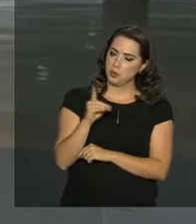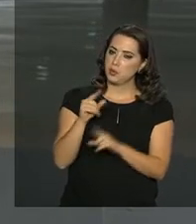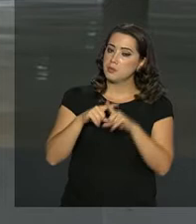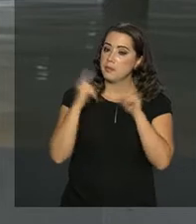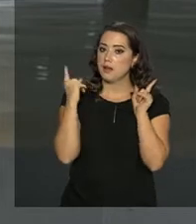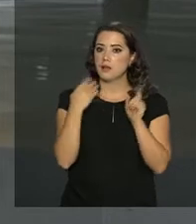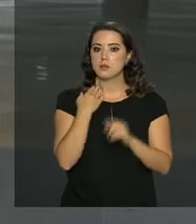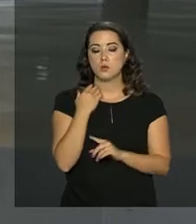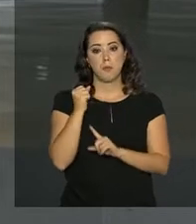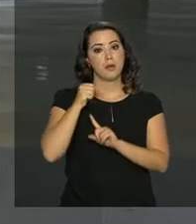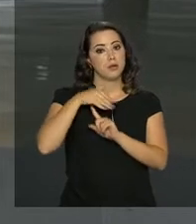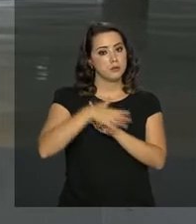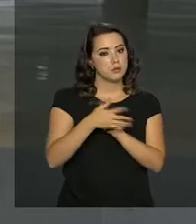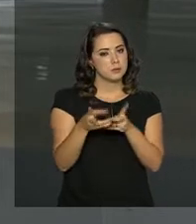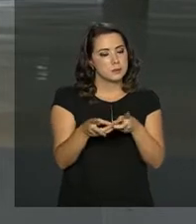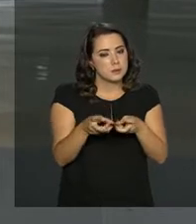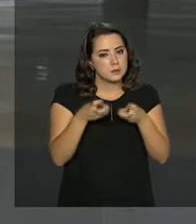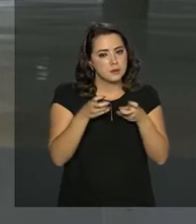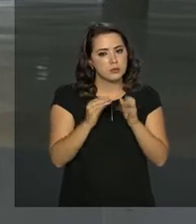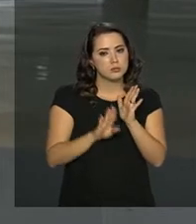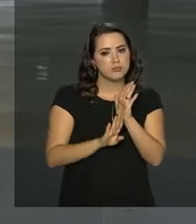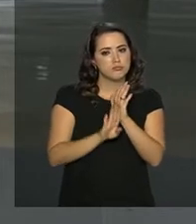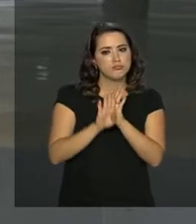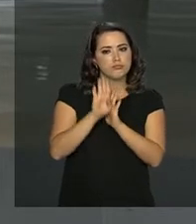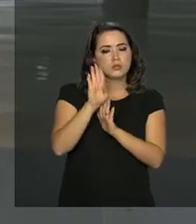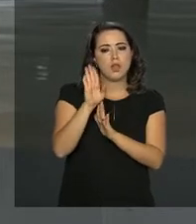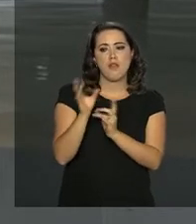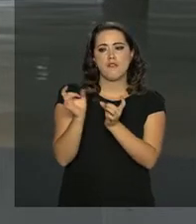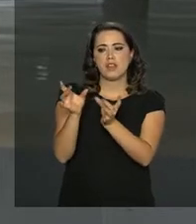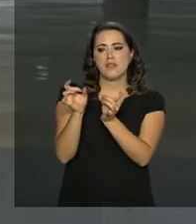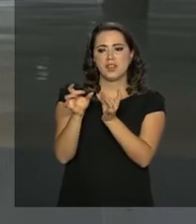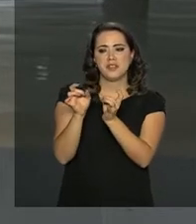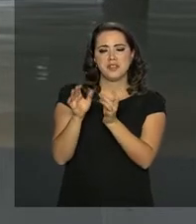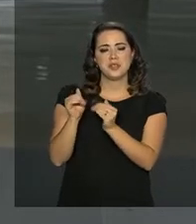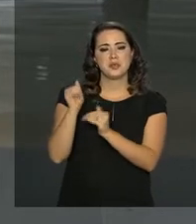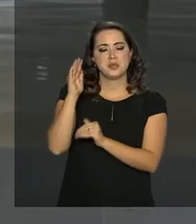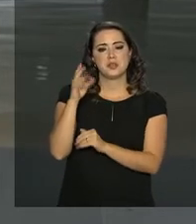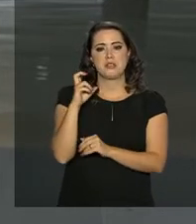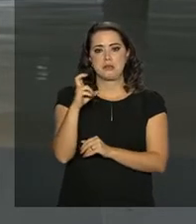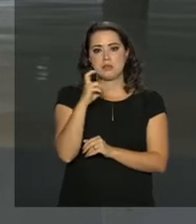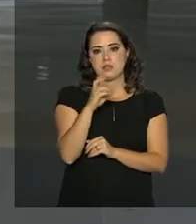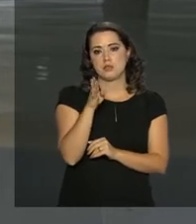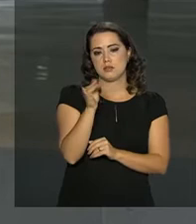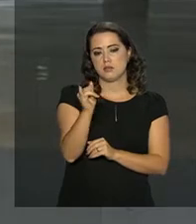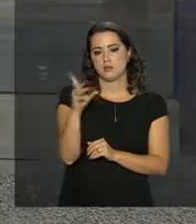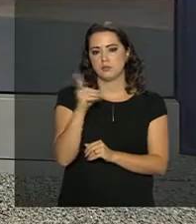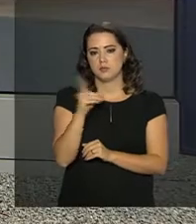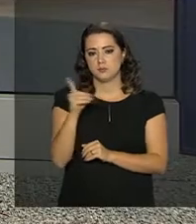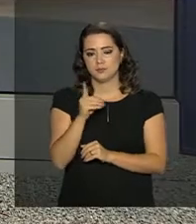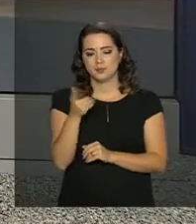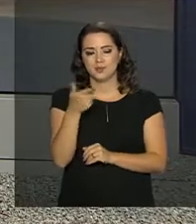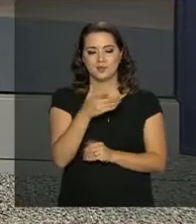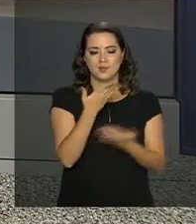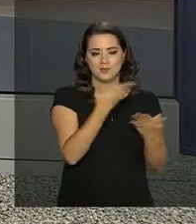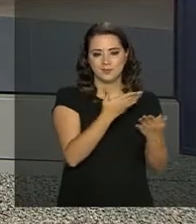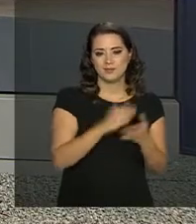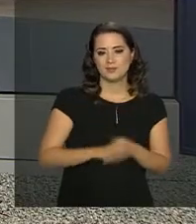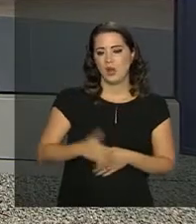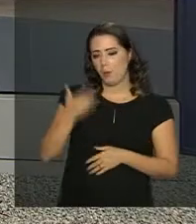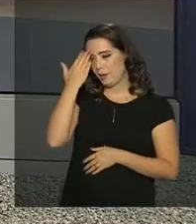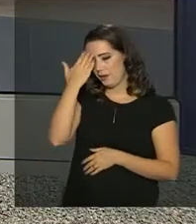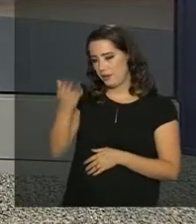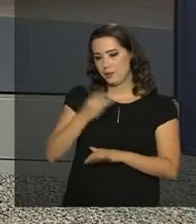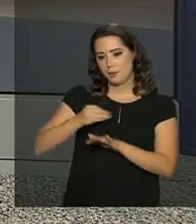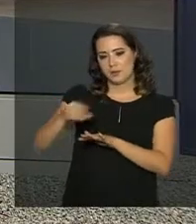o Banco Central prevê superávit de 55 bilhões de dólares. Eu volto com você, Alessandra. Obrigada, Pablo,